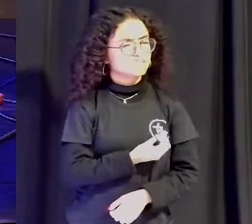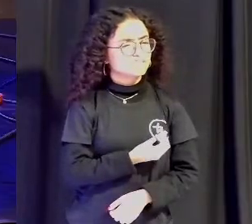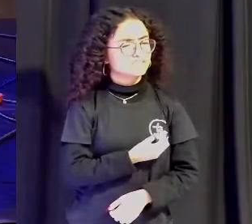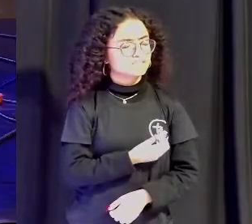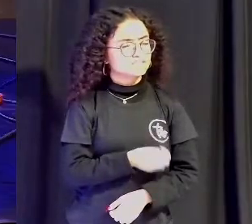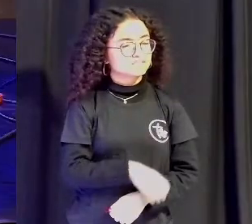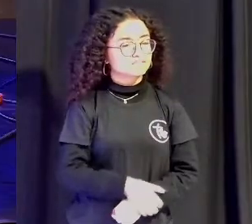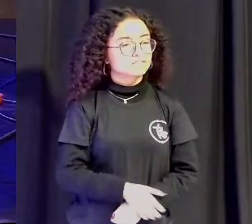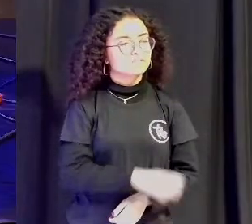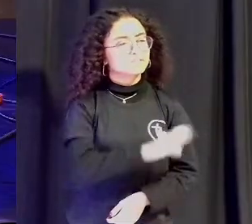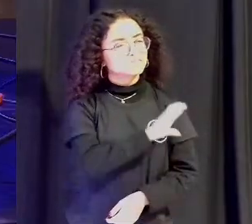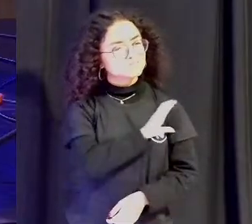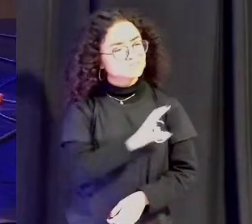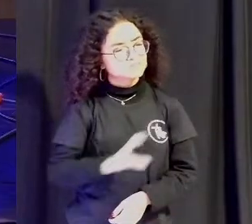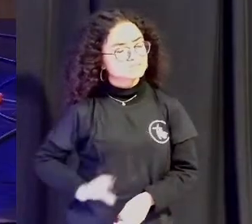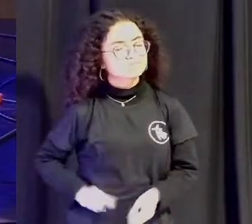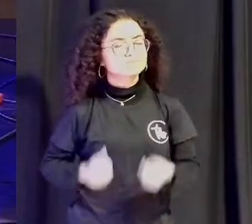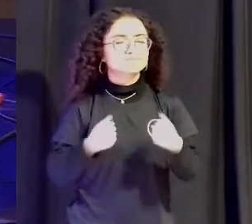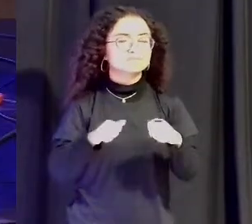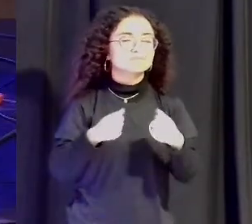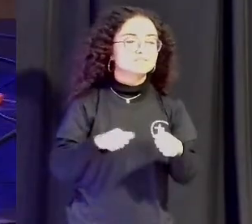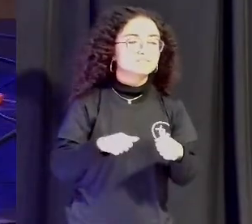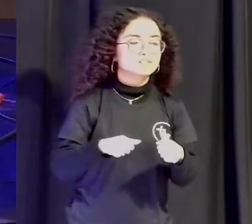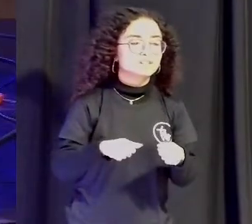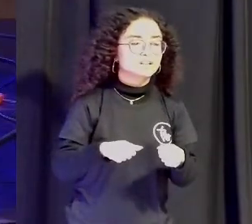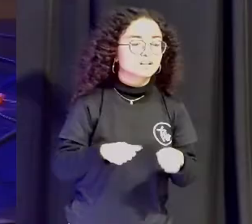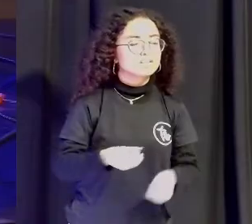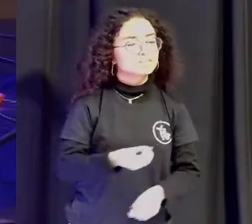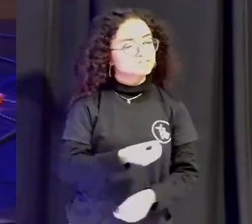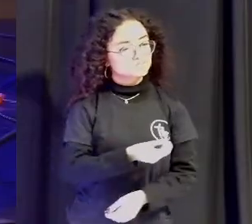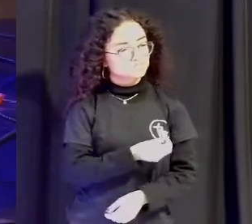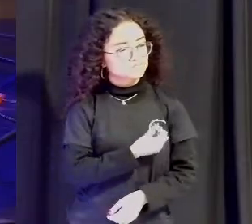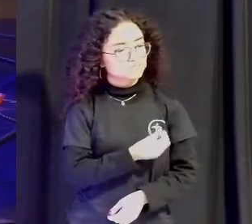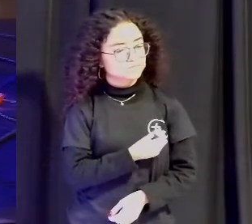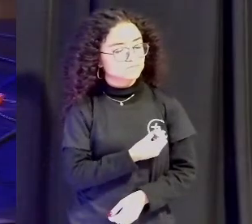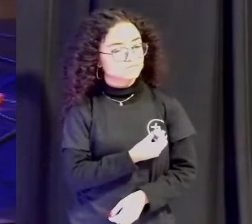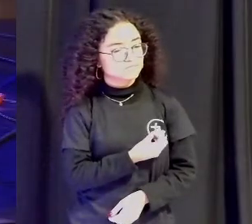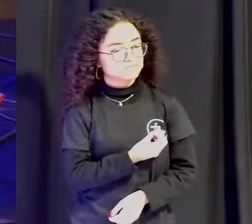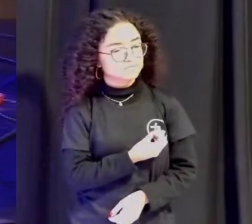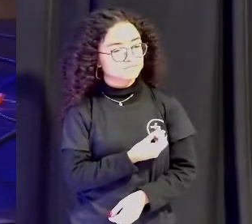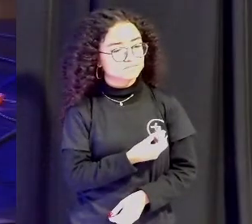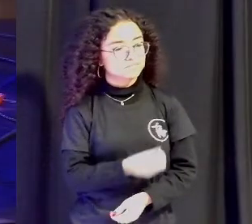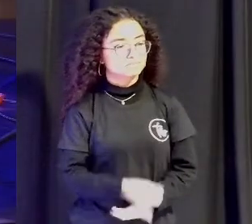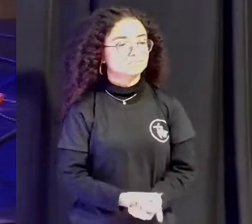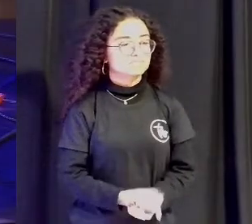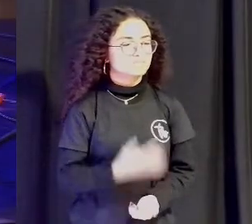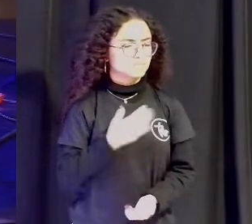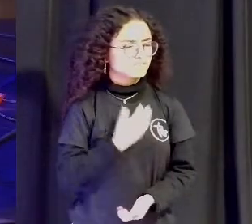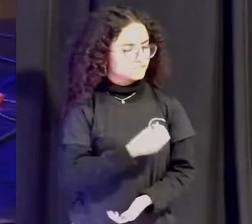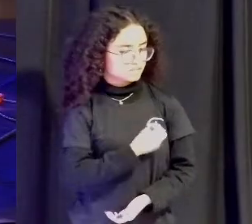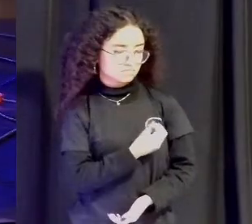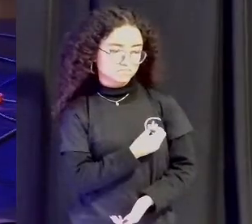O Cristo que você precisa já está vivendo na minha vida.